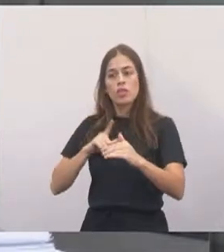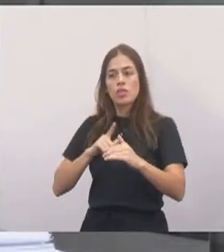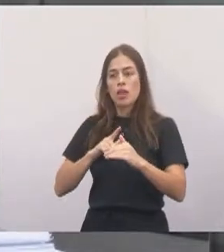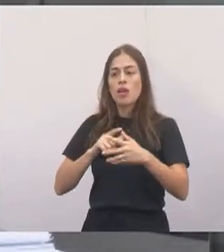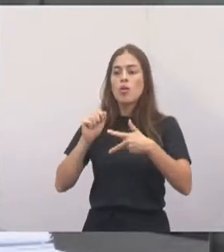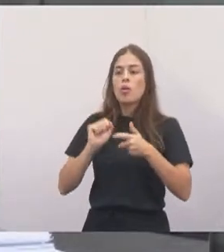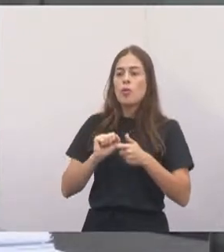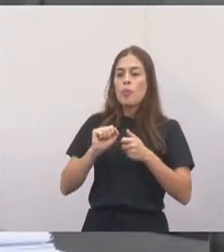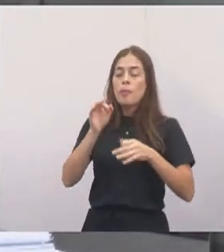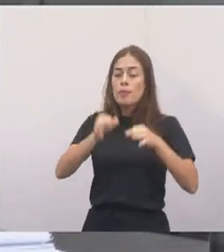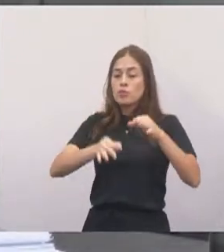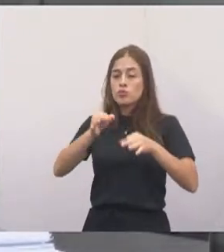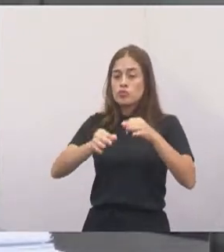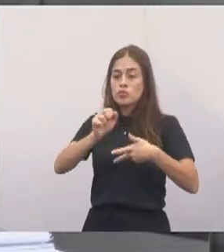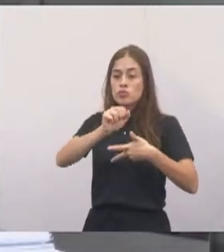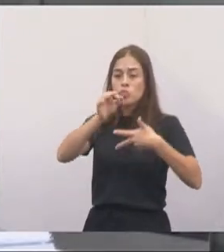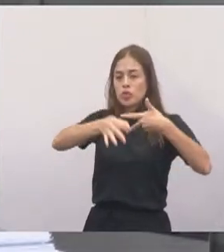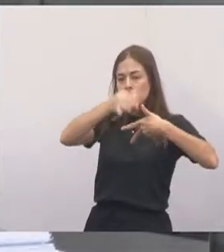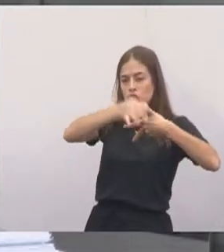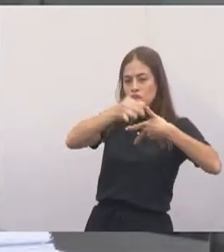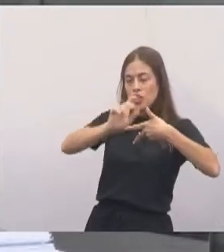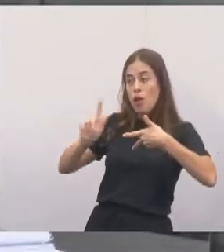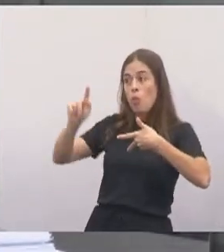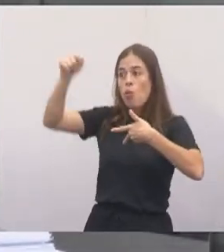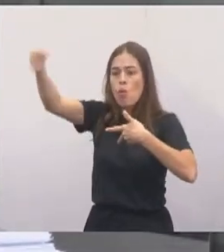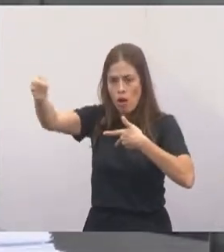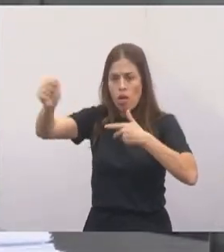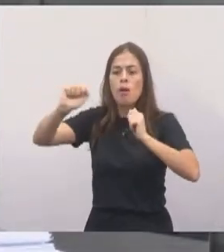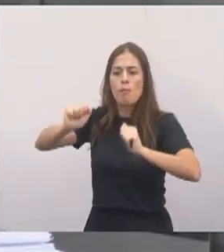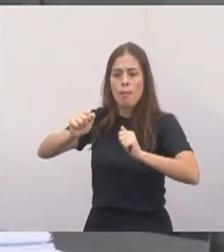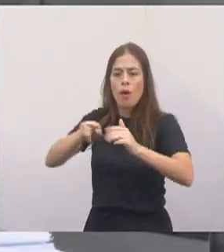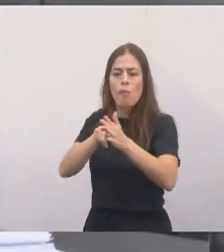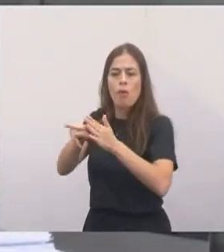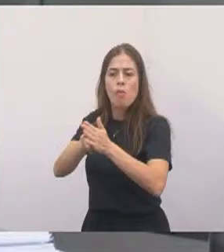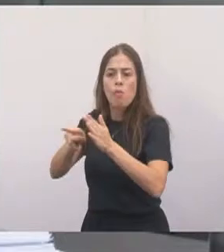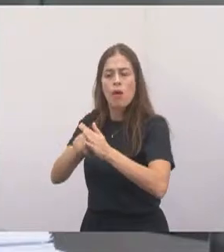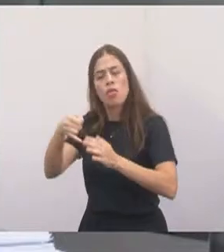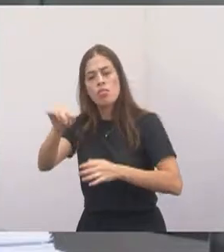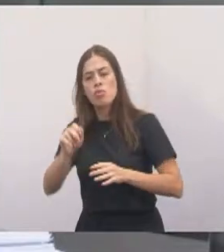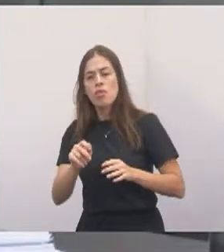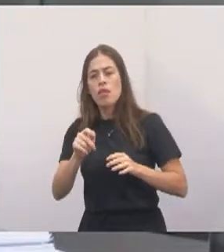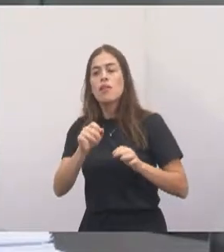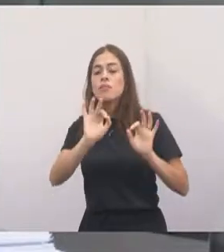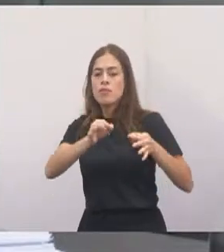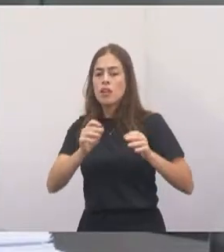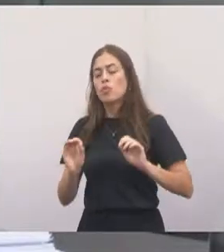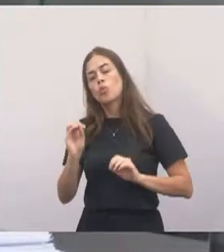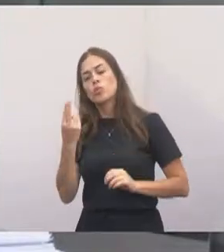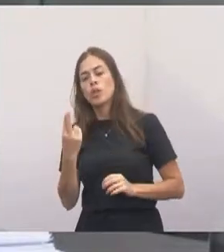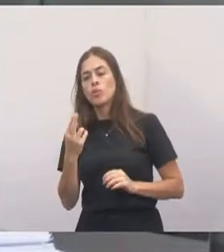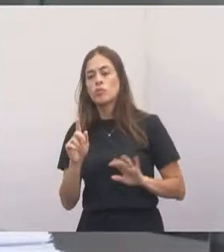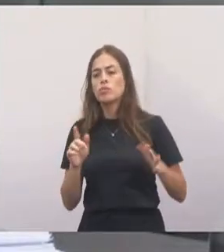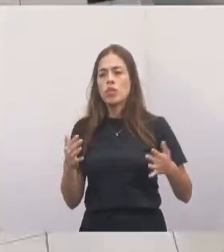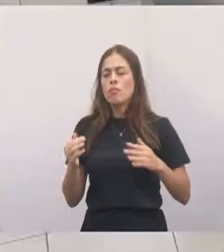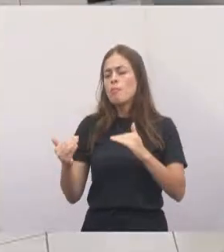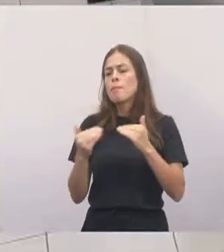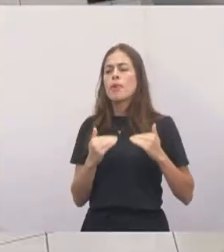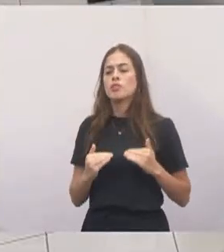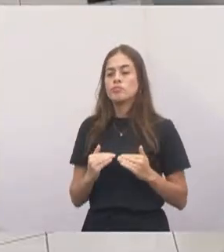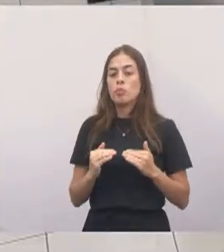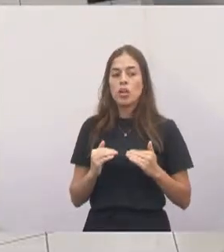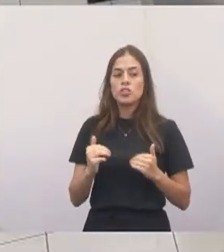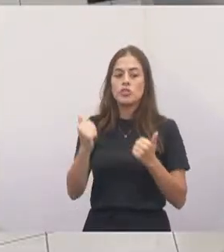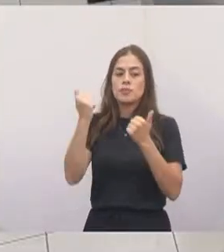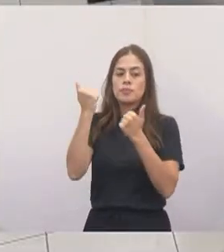lado da rua para que a gente possa questionar se esse parecer é válido ou não. Agora, senhor isso presidente, não depende do outro lado da rua. Isso eu tenho uma